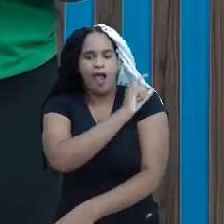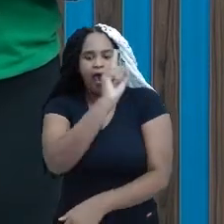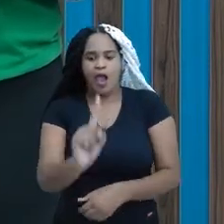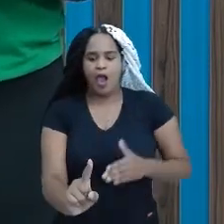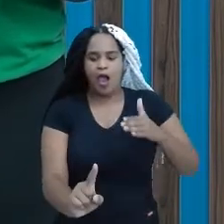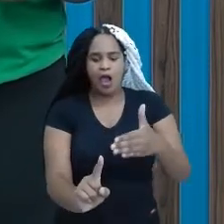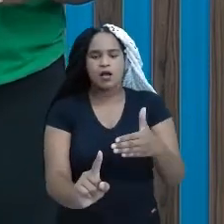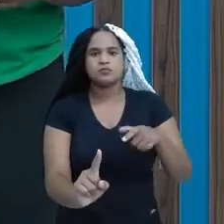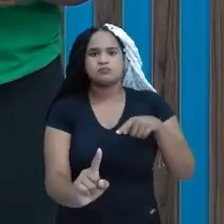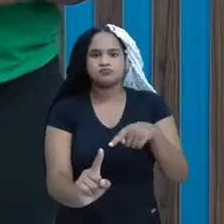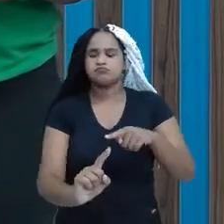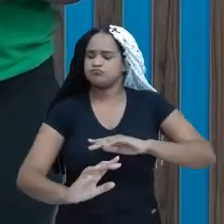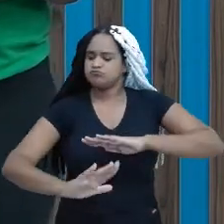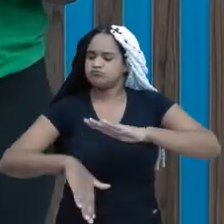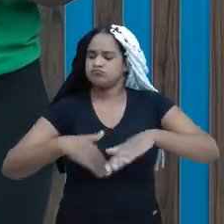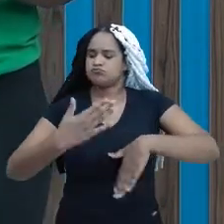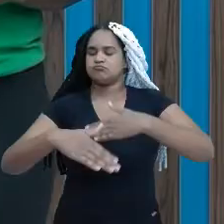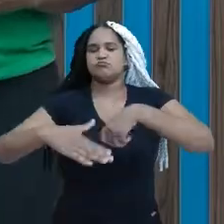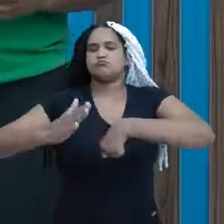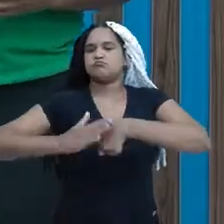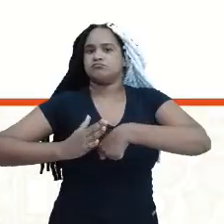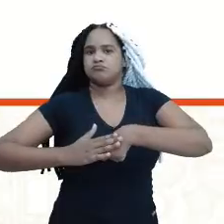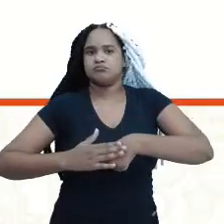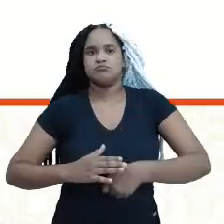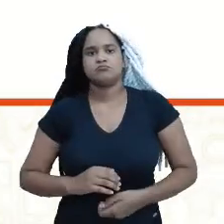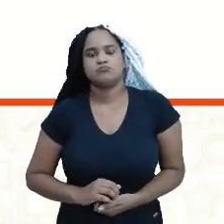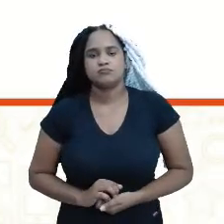na autonomia desse estudante.